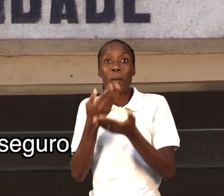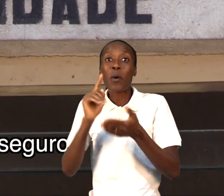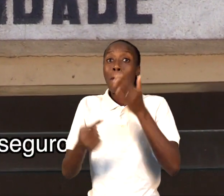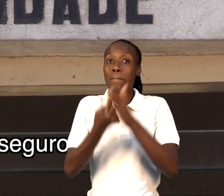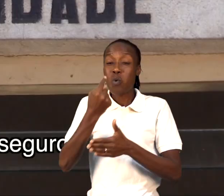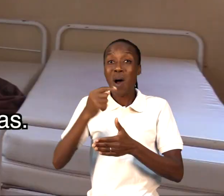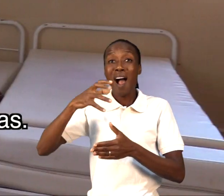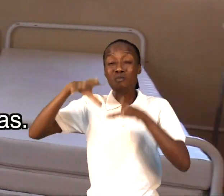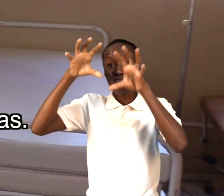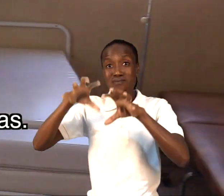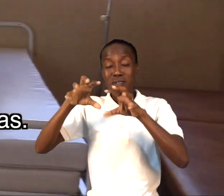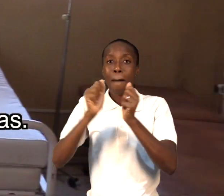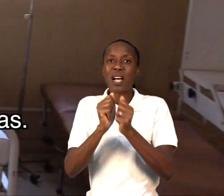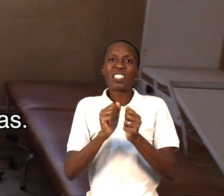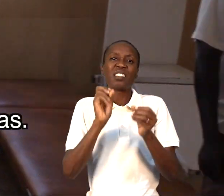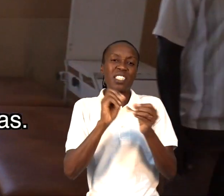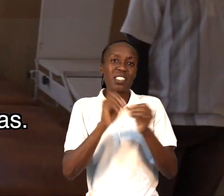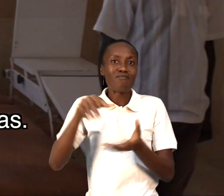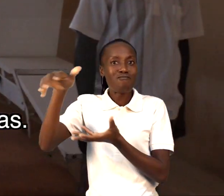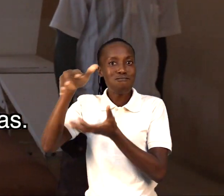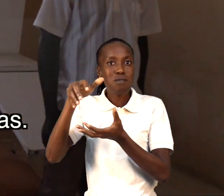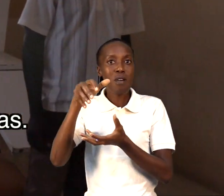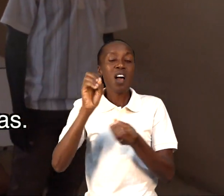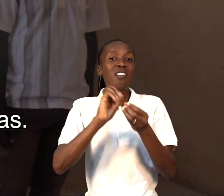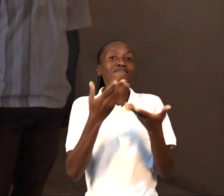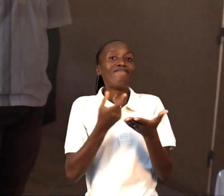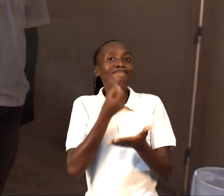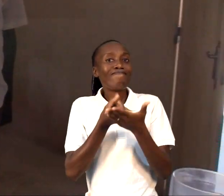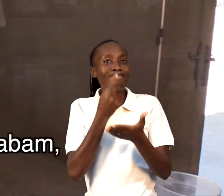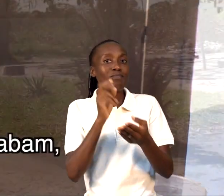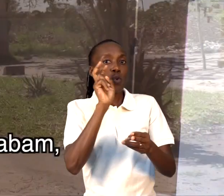seguro, porque as chapas lá estavam ainda no seu devido lugar.